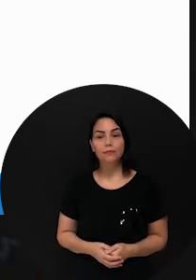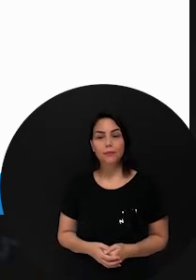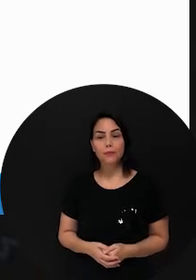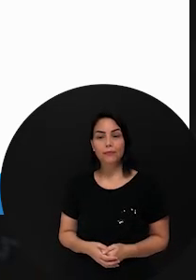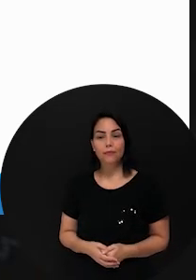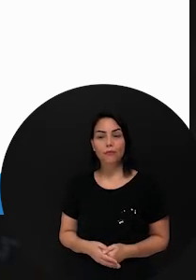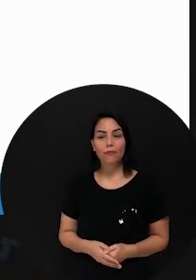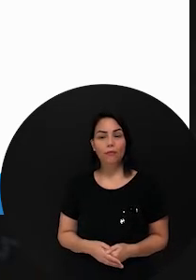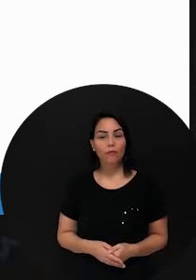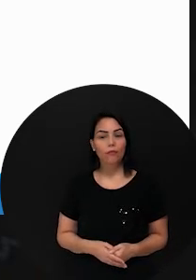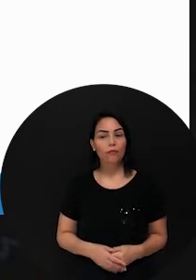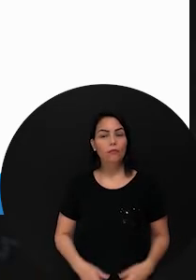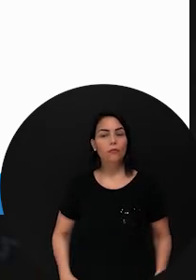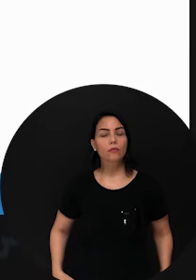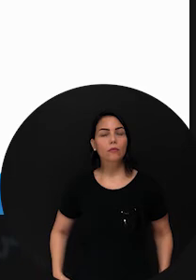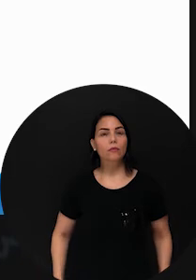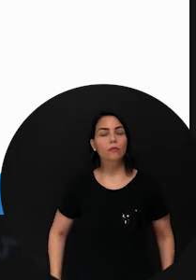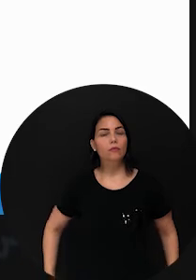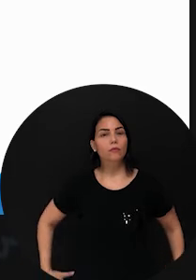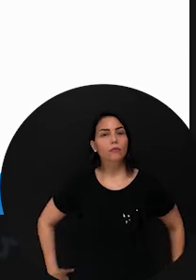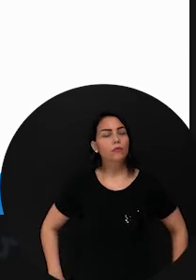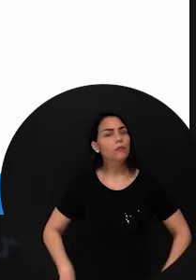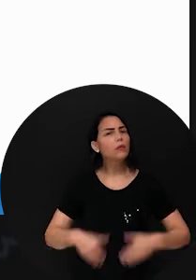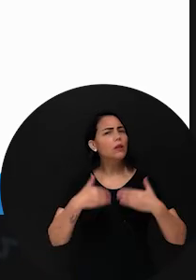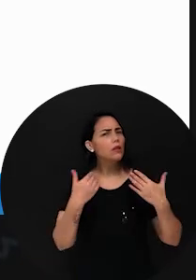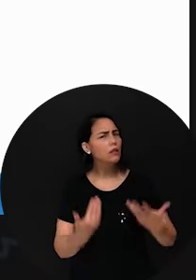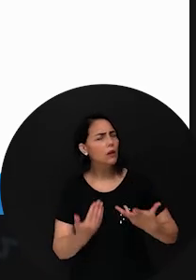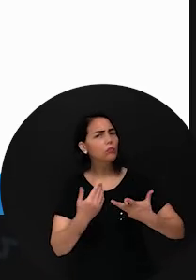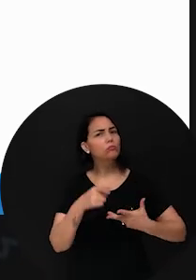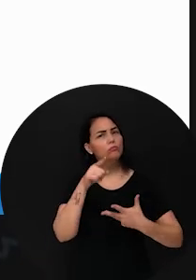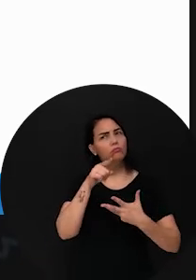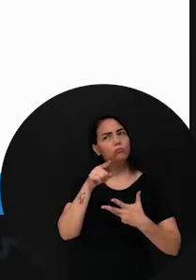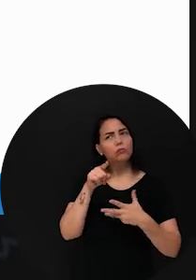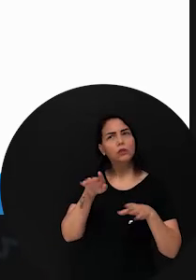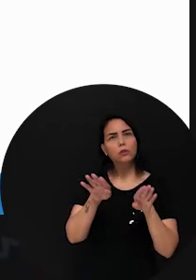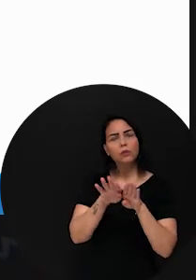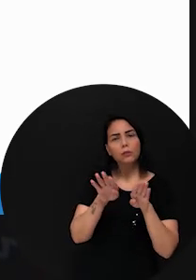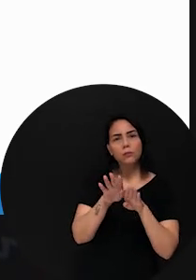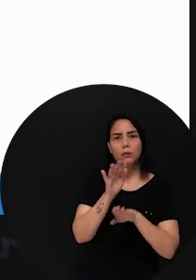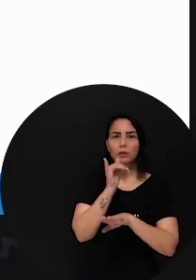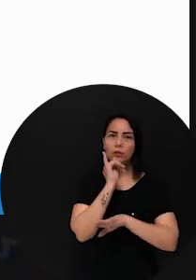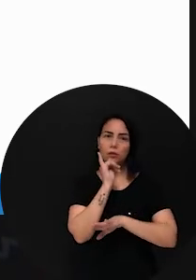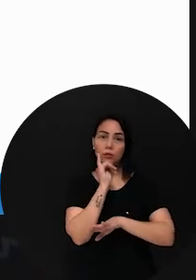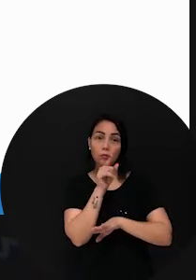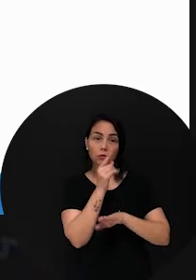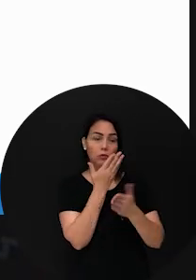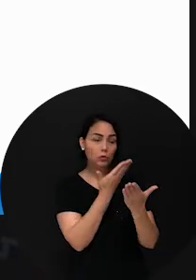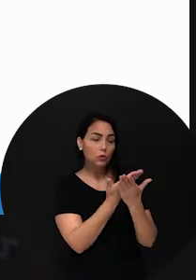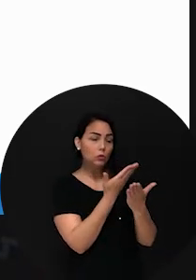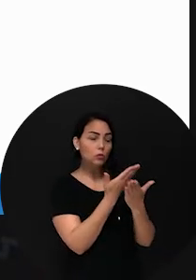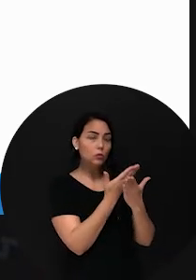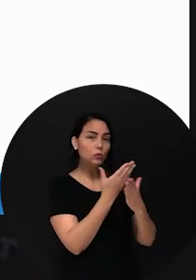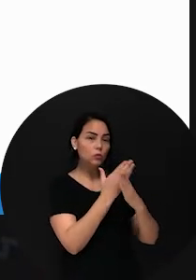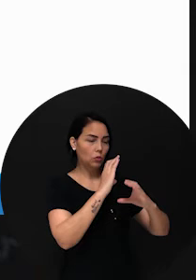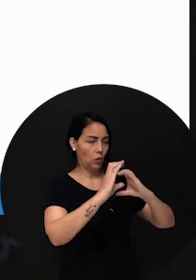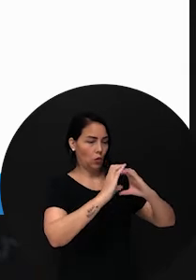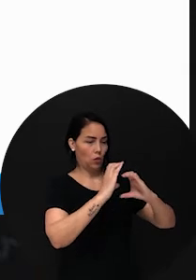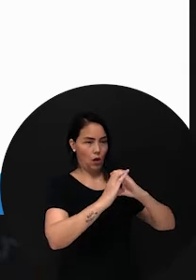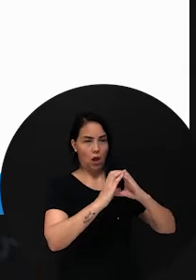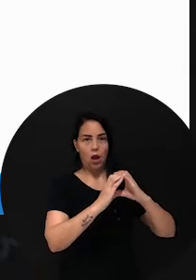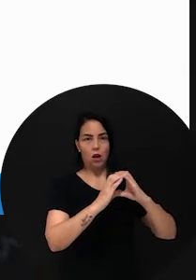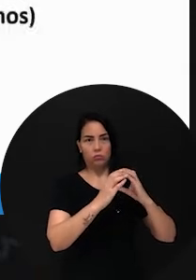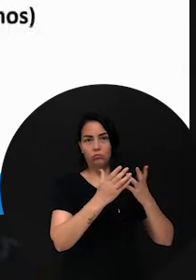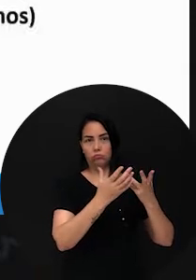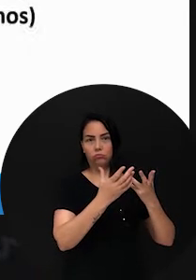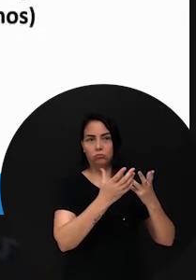Liara, e além do canto coral, a gente também não pode mais o que fazer no presencial? Quais são as